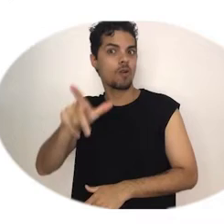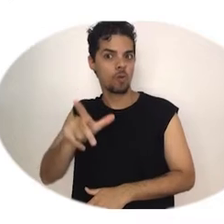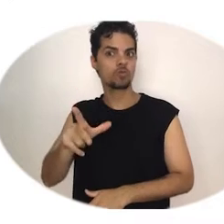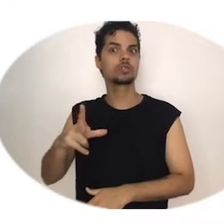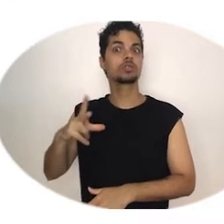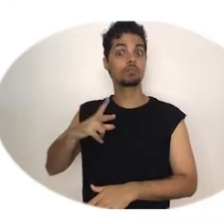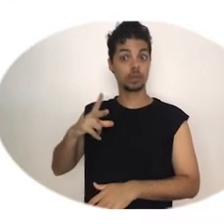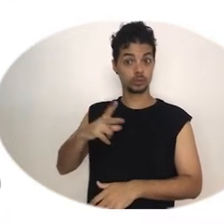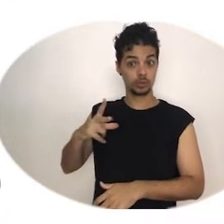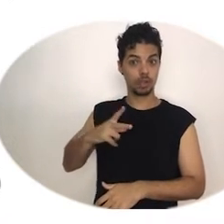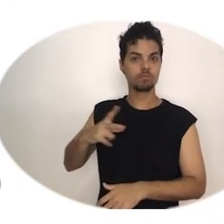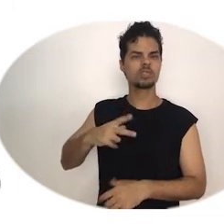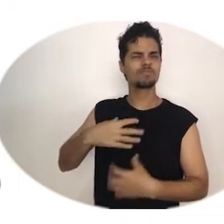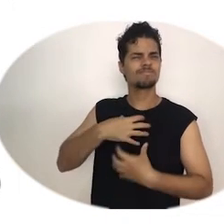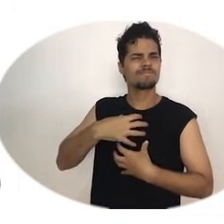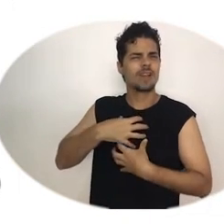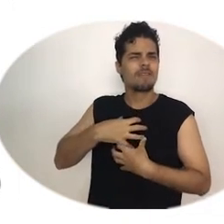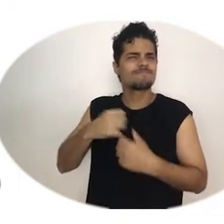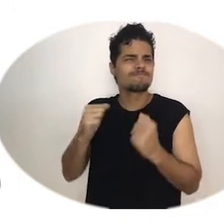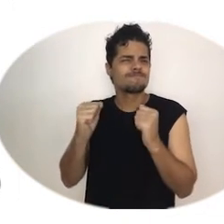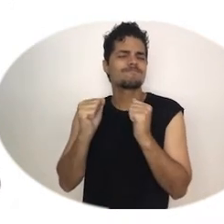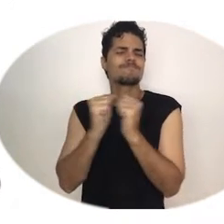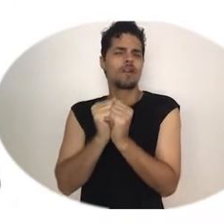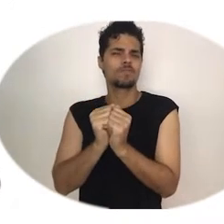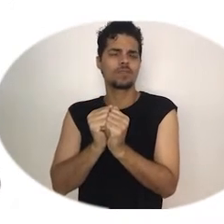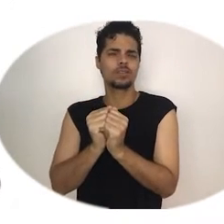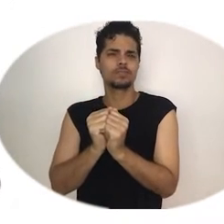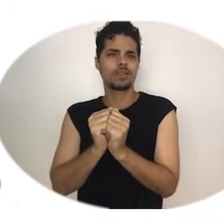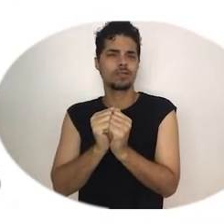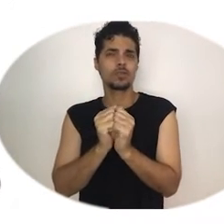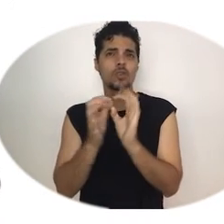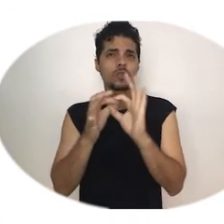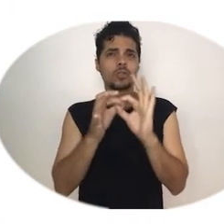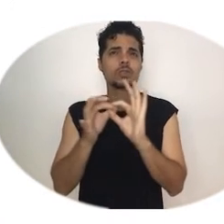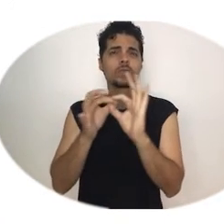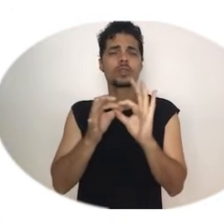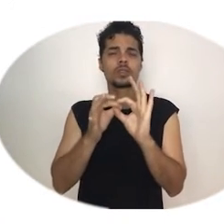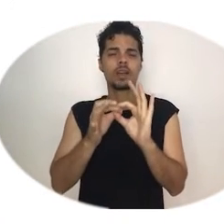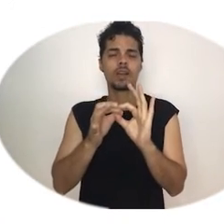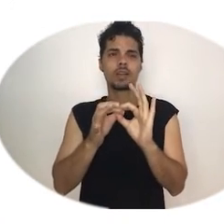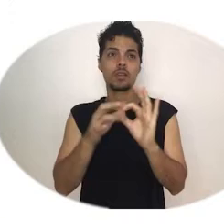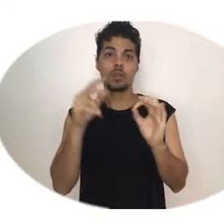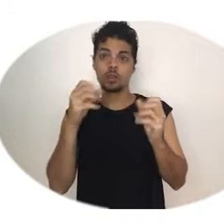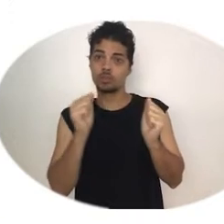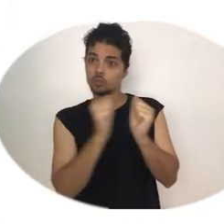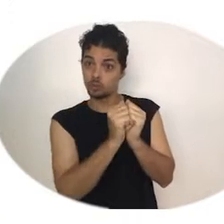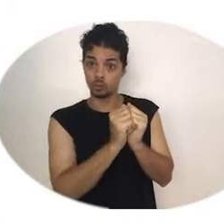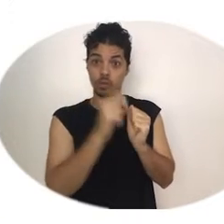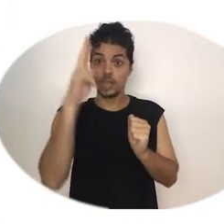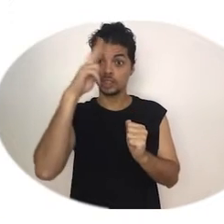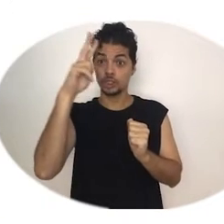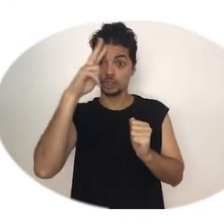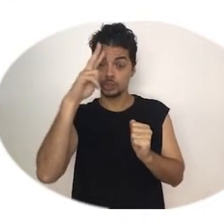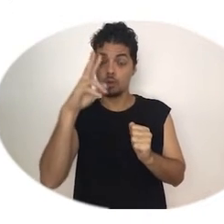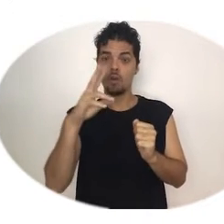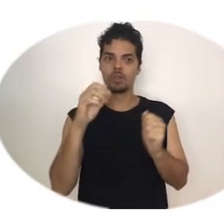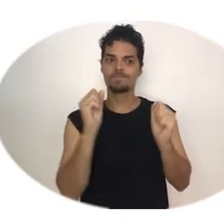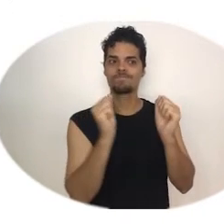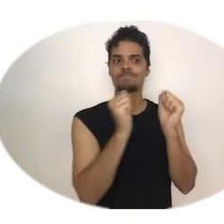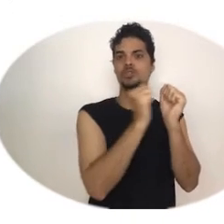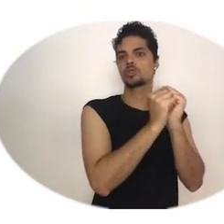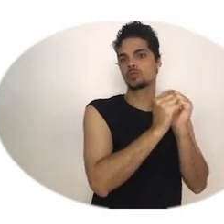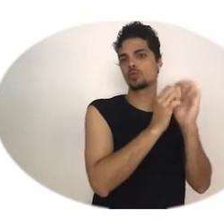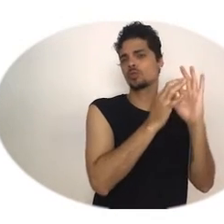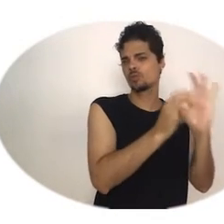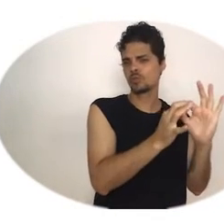caso específico, unir duas paixões muito fortes em uma só: a paixão da história, a paixão do